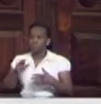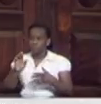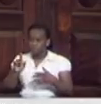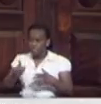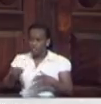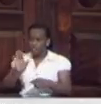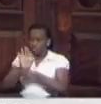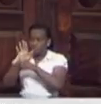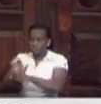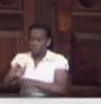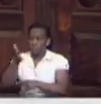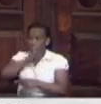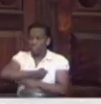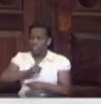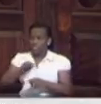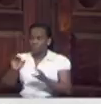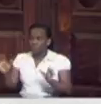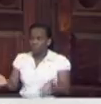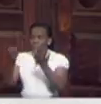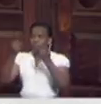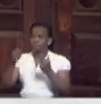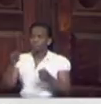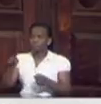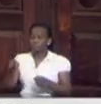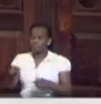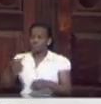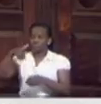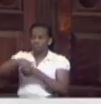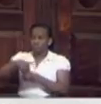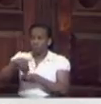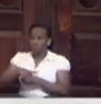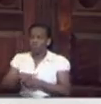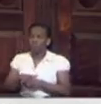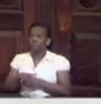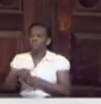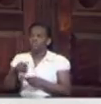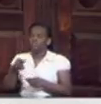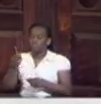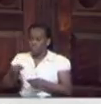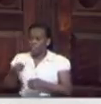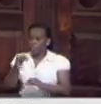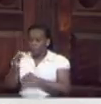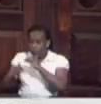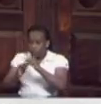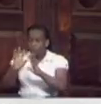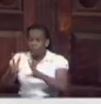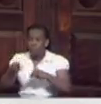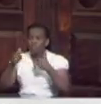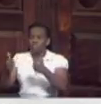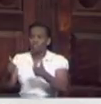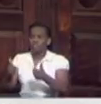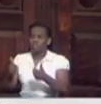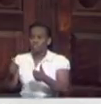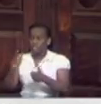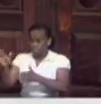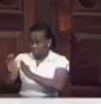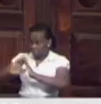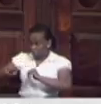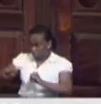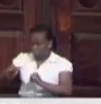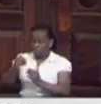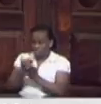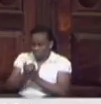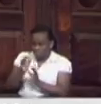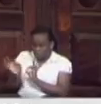de salvação do Estado, foram aqui votadas e aprimoradas, além do pedido.